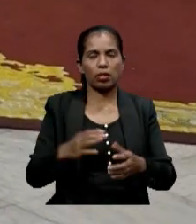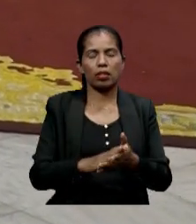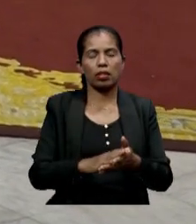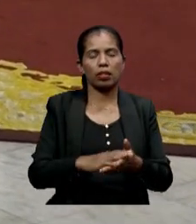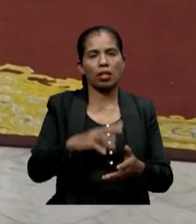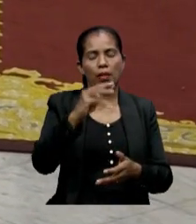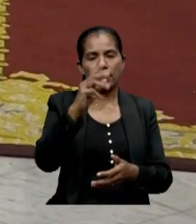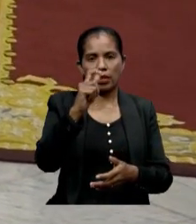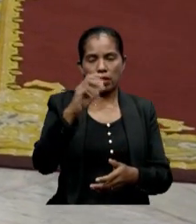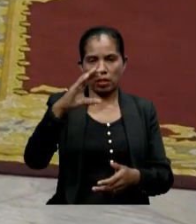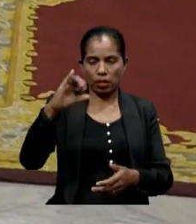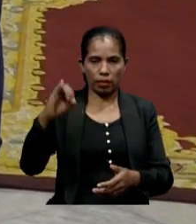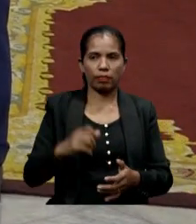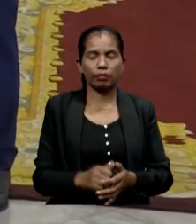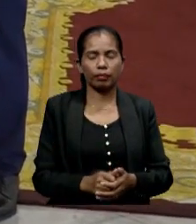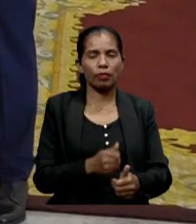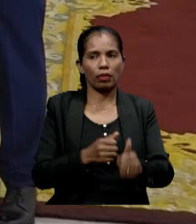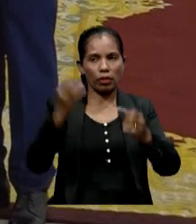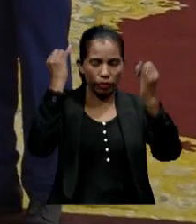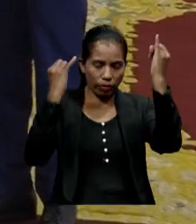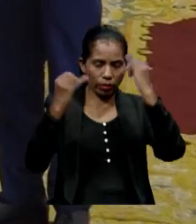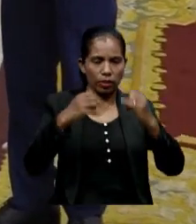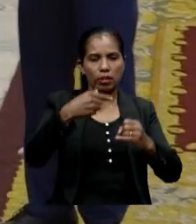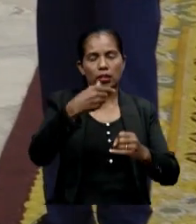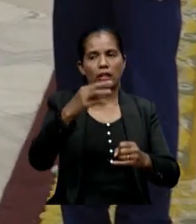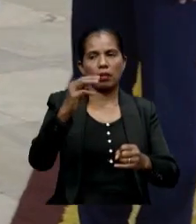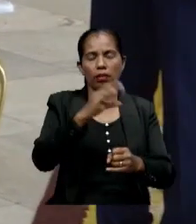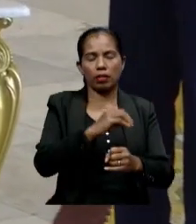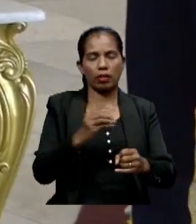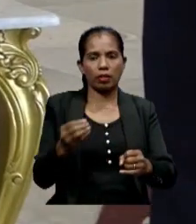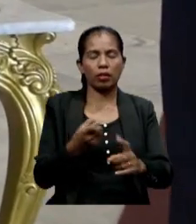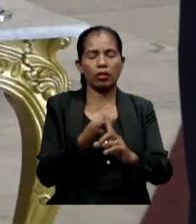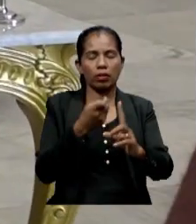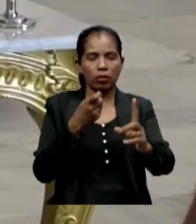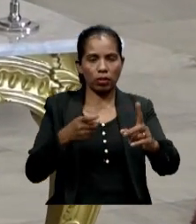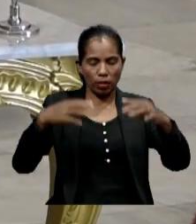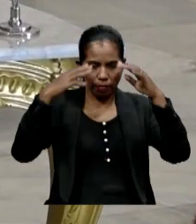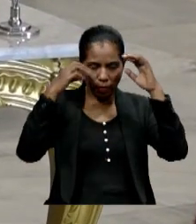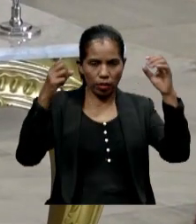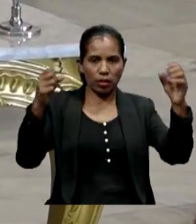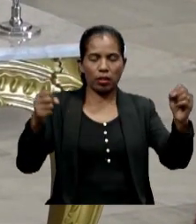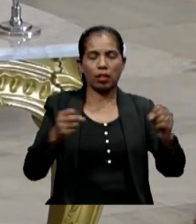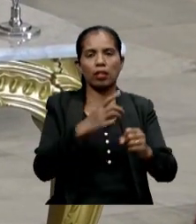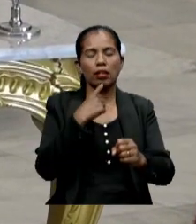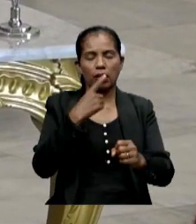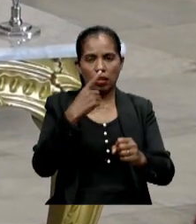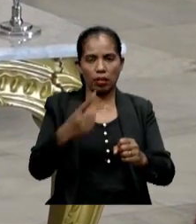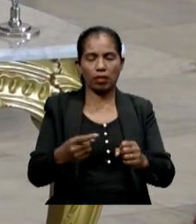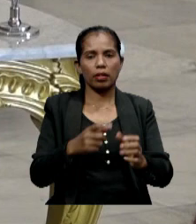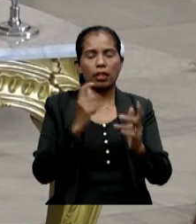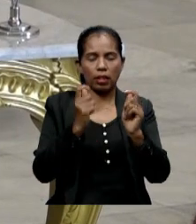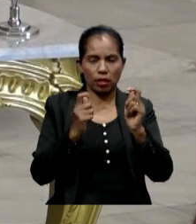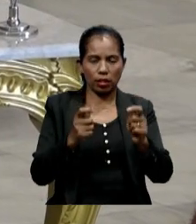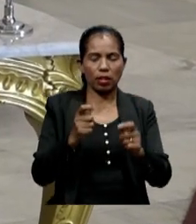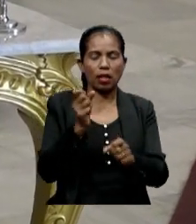Indústria. Tuir informação GMN acessa, Husi protocolo Presidente da República Katak, Husi teste nebe halo